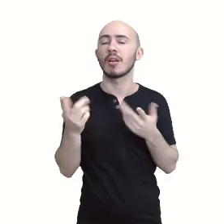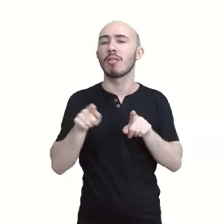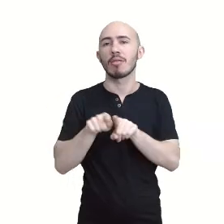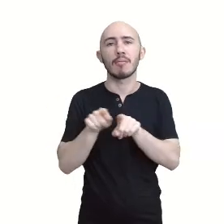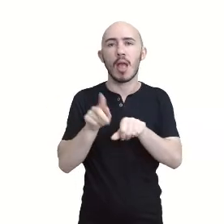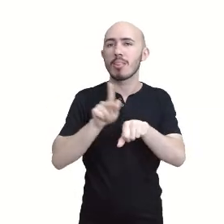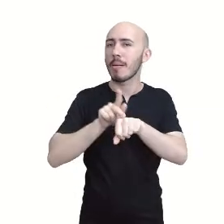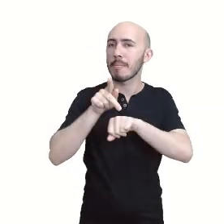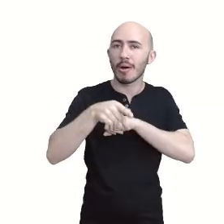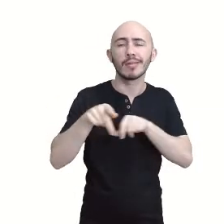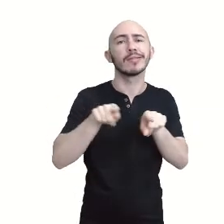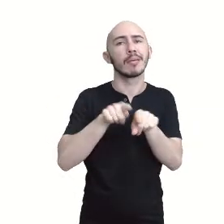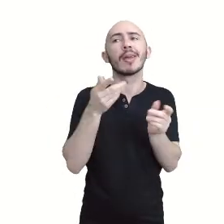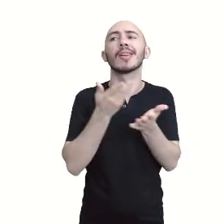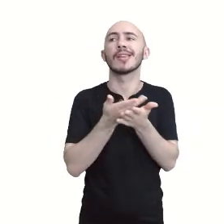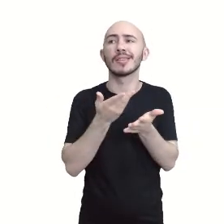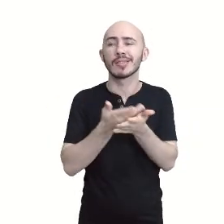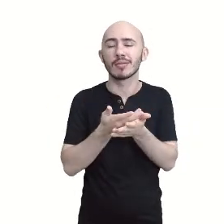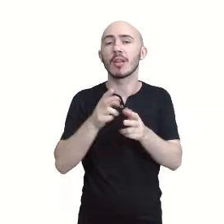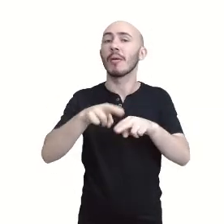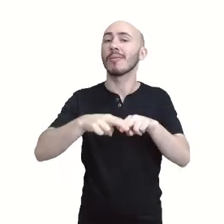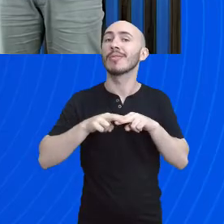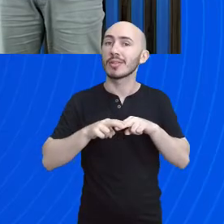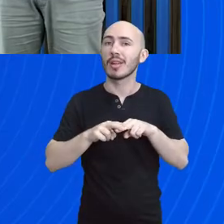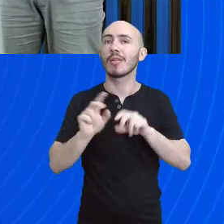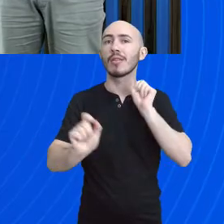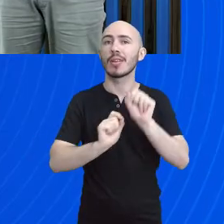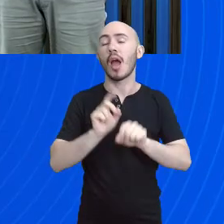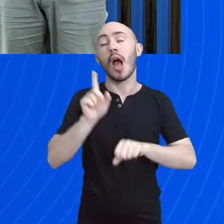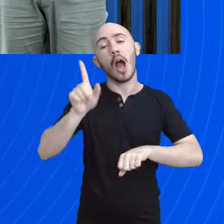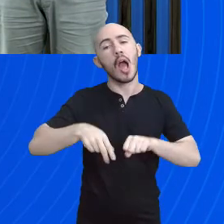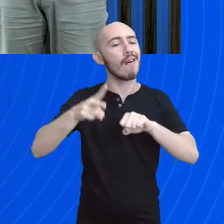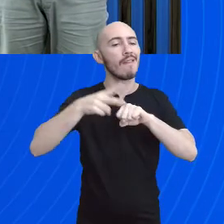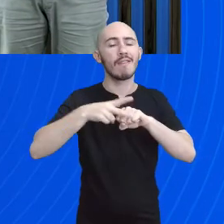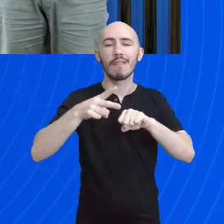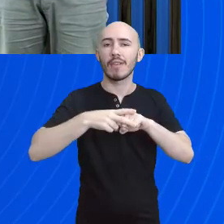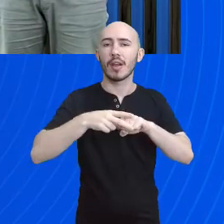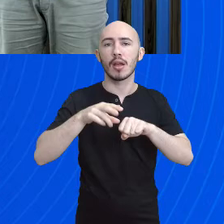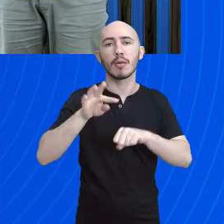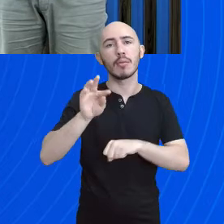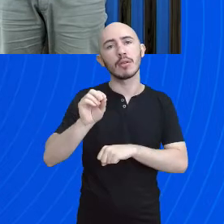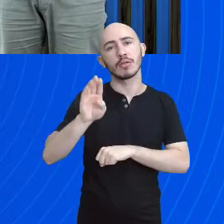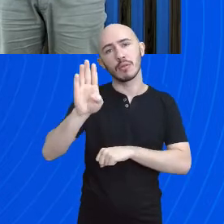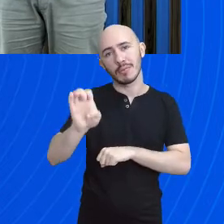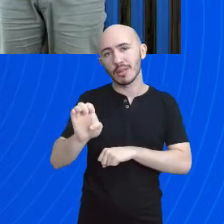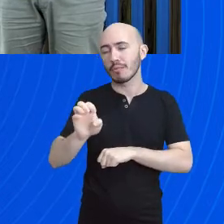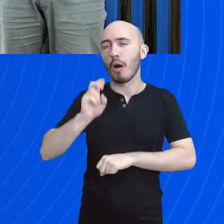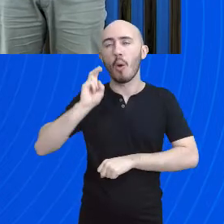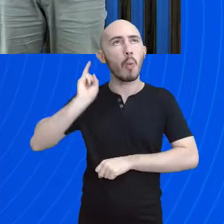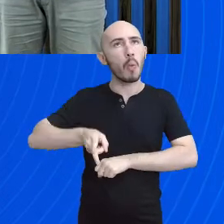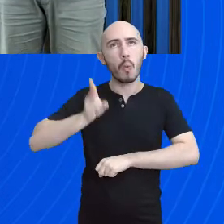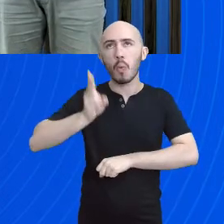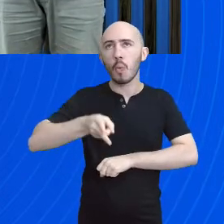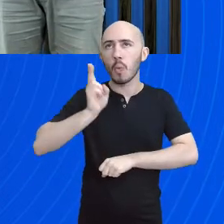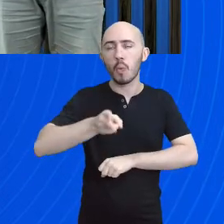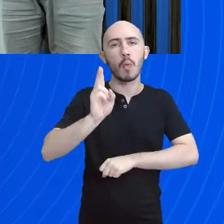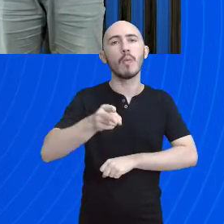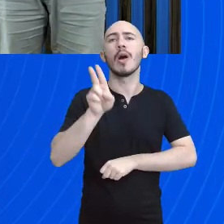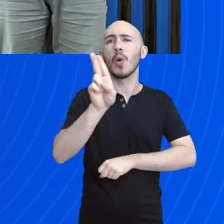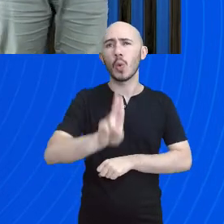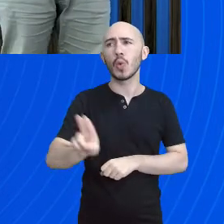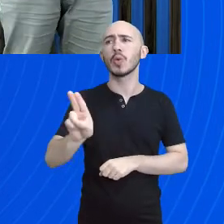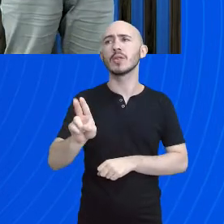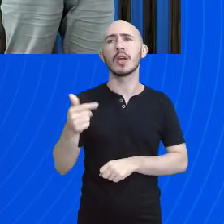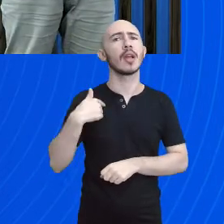gente. Por quê? Porque ele é um verbo que você nunca vai parar de usar. Eu sou professor,